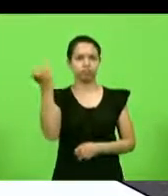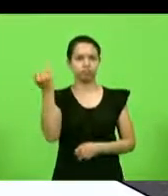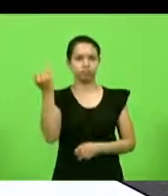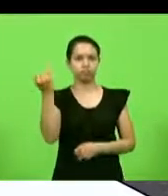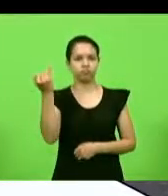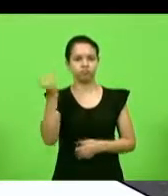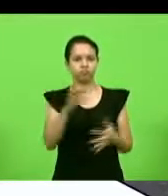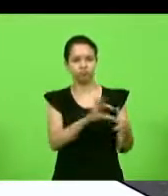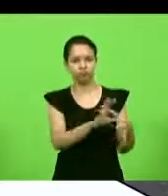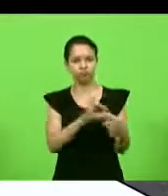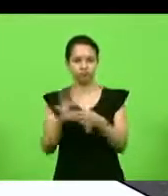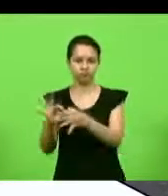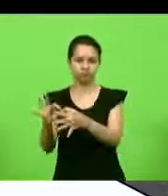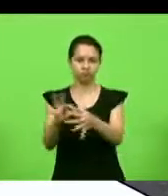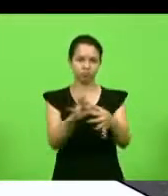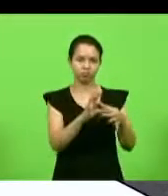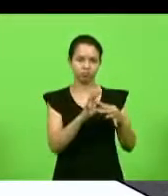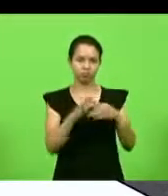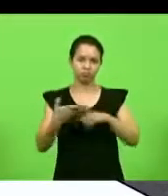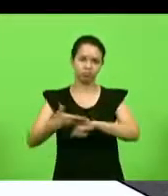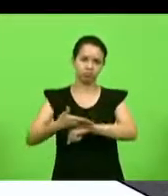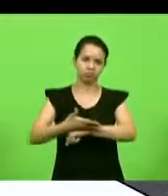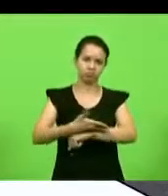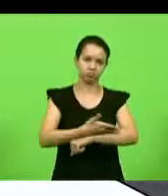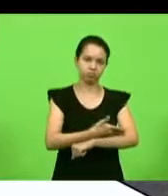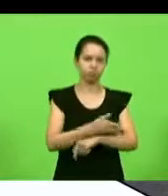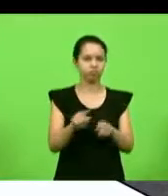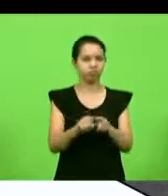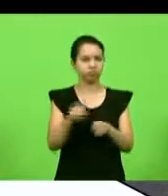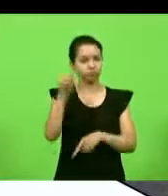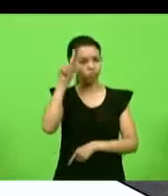pelas riquezas que passam todos os dias